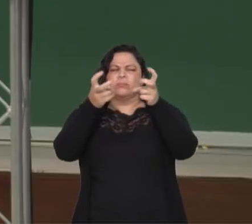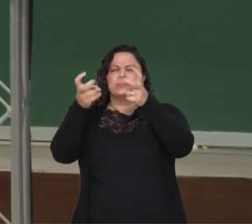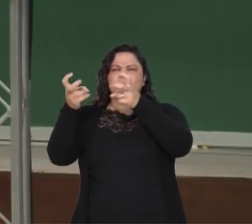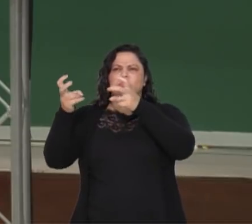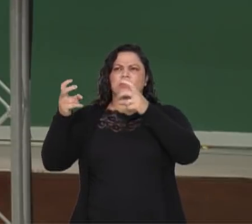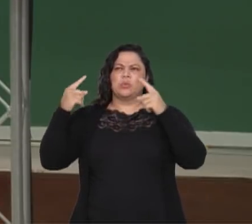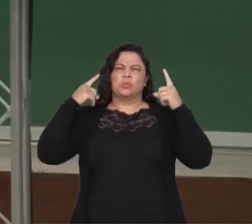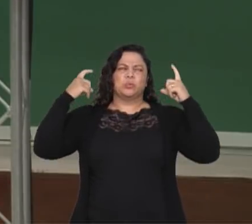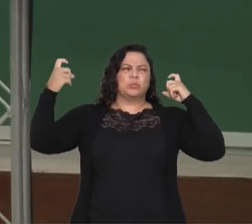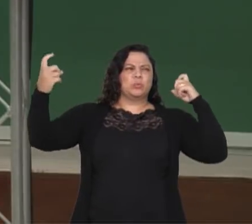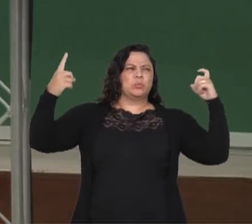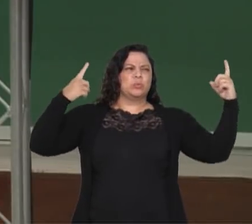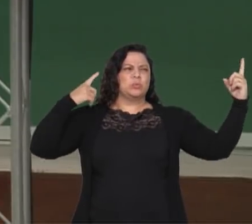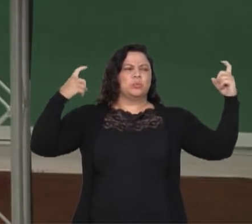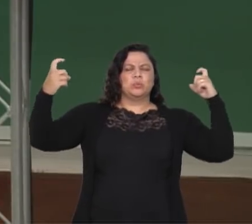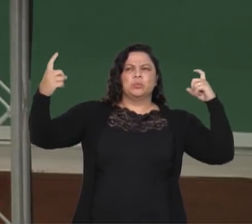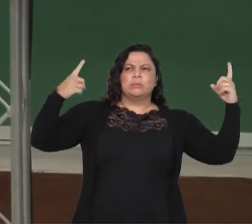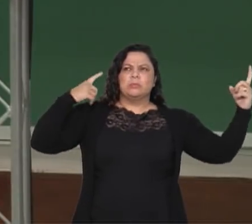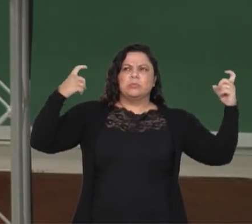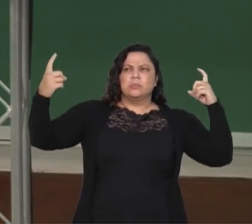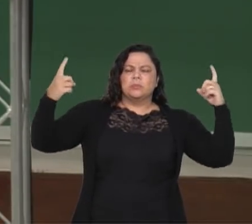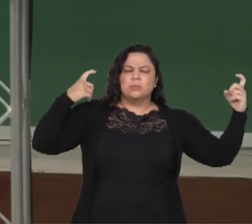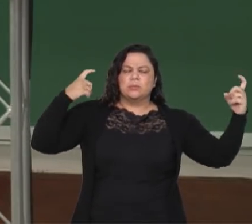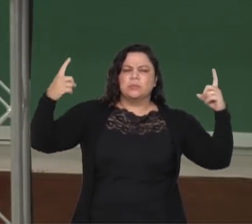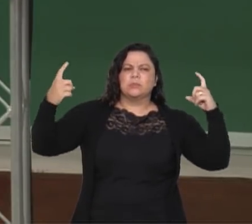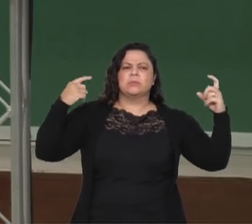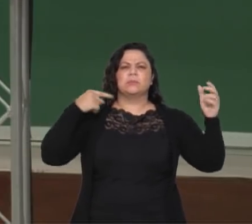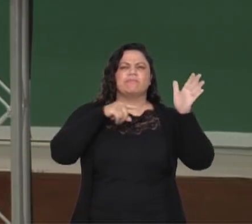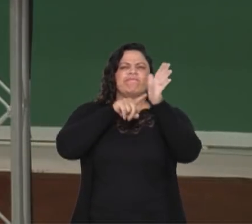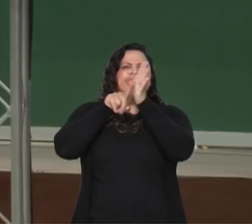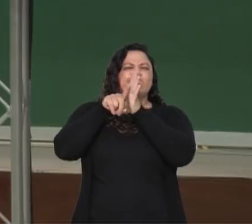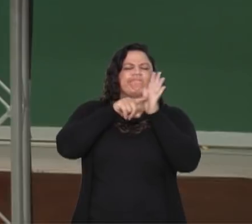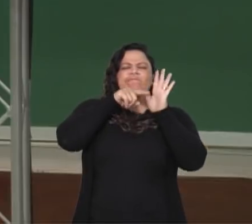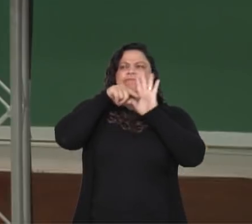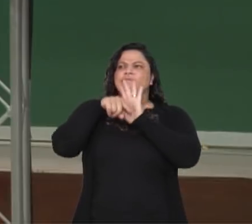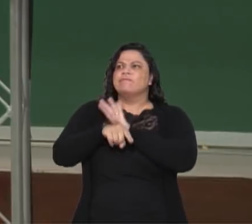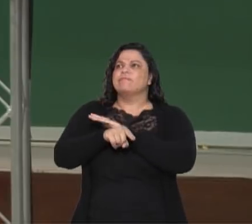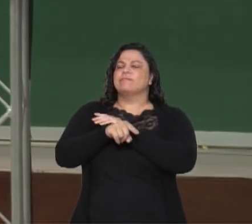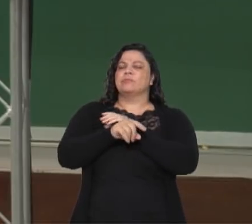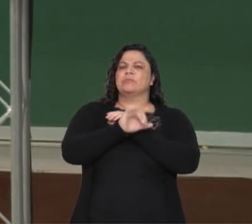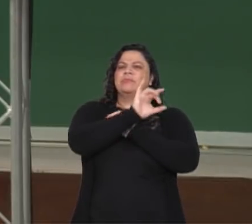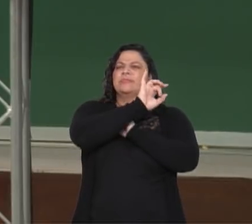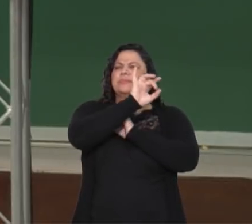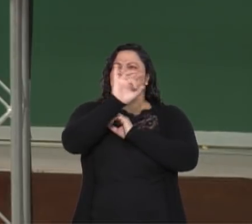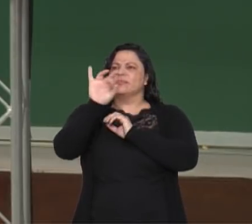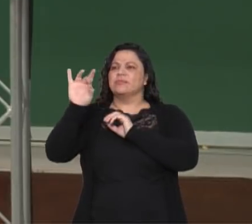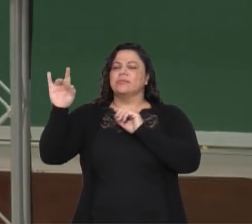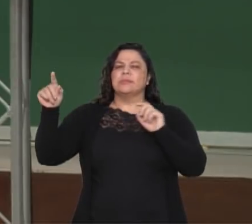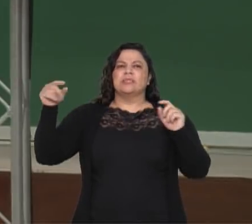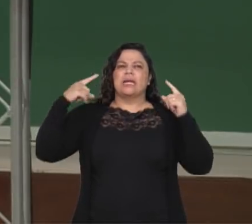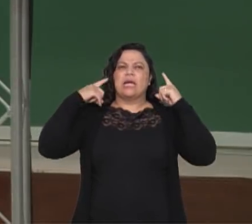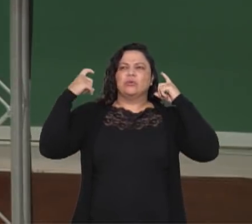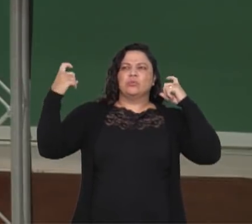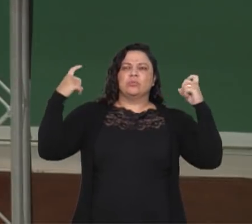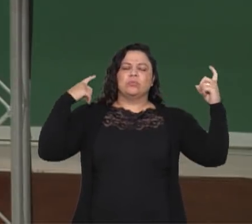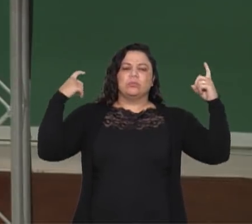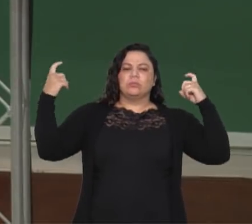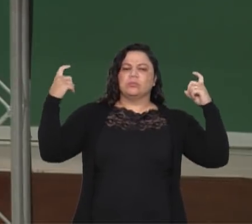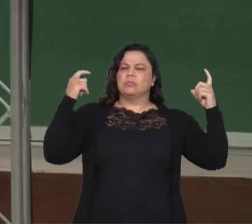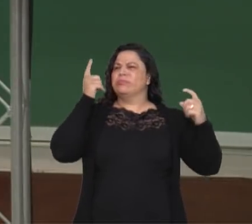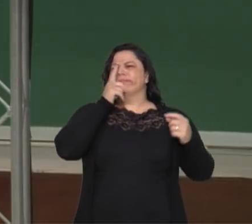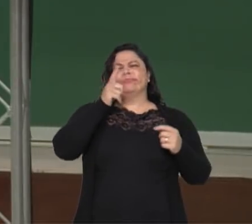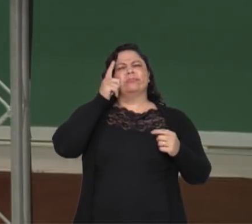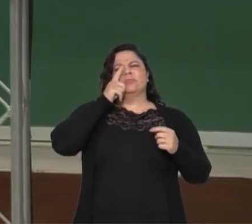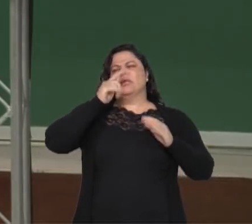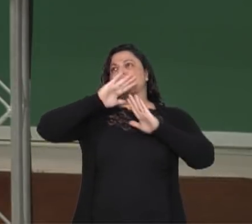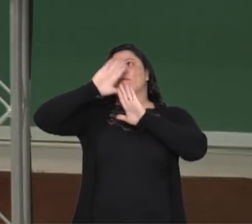se especialize em entender todos esses parâmetros sonoros e saiba perceber cada mínimo detalhe, mesmo assim a gente não vai conseguir ouvir